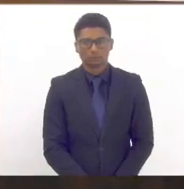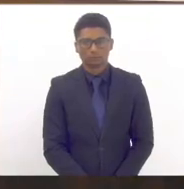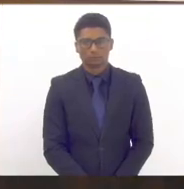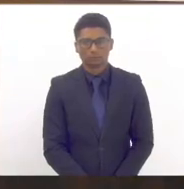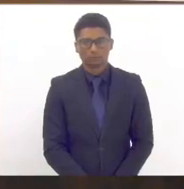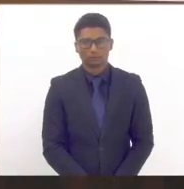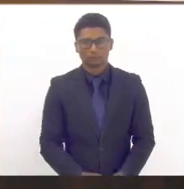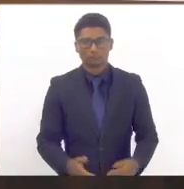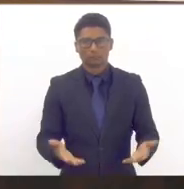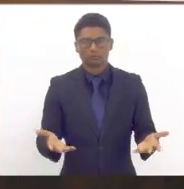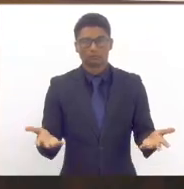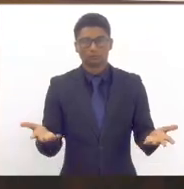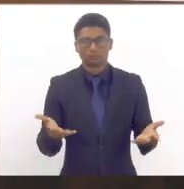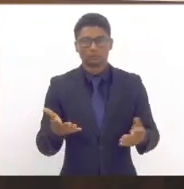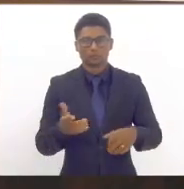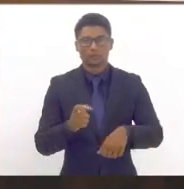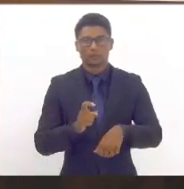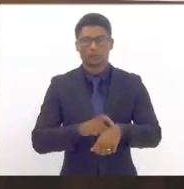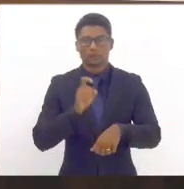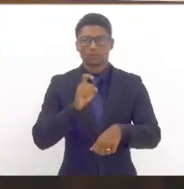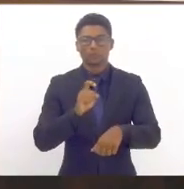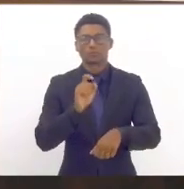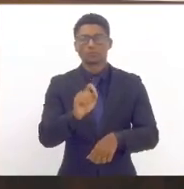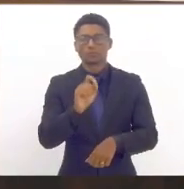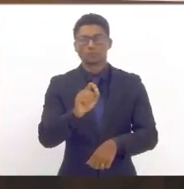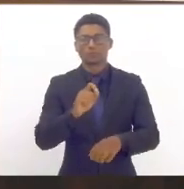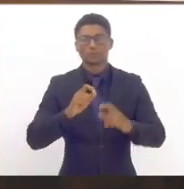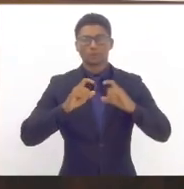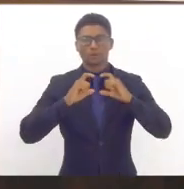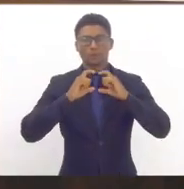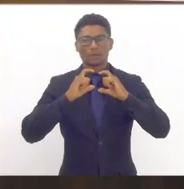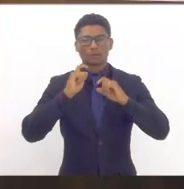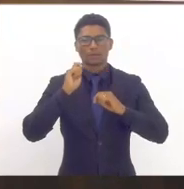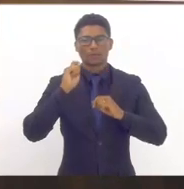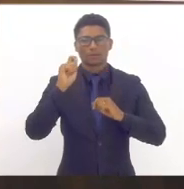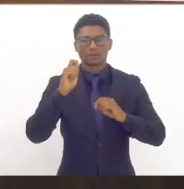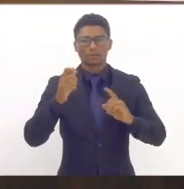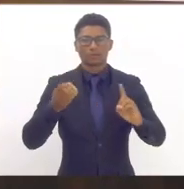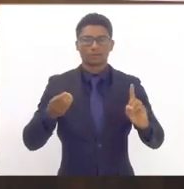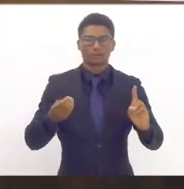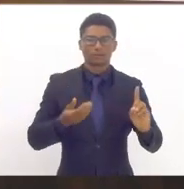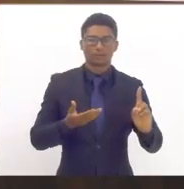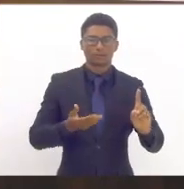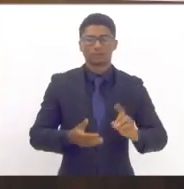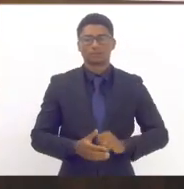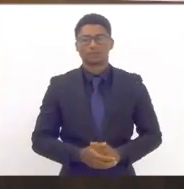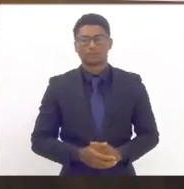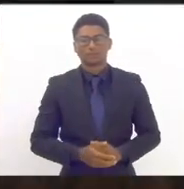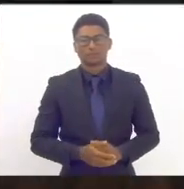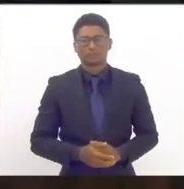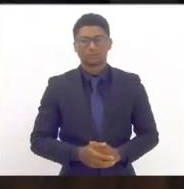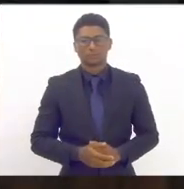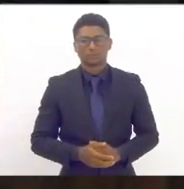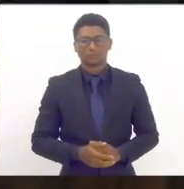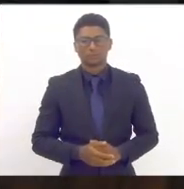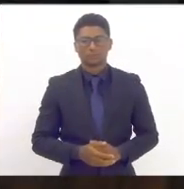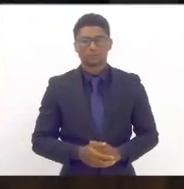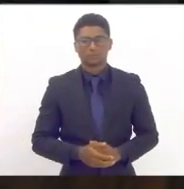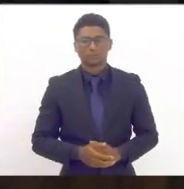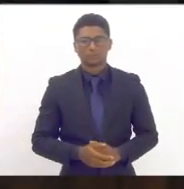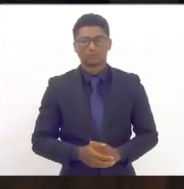Agora chegou a hora. Chegou a hora da nossa entrega da Medalha Tiradentes. E quero convidar